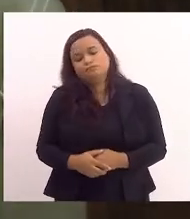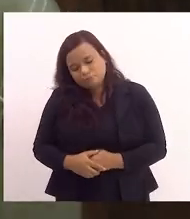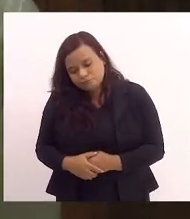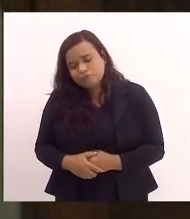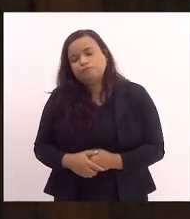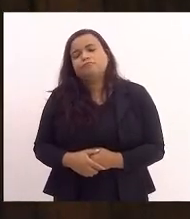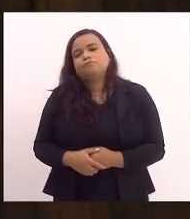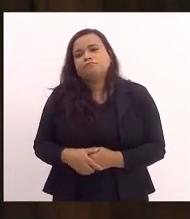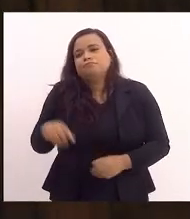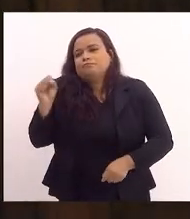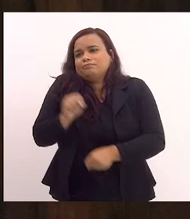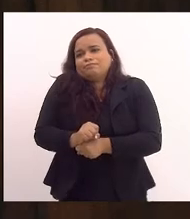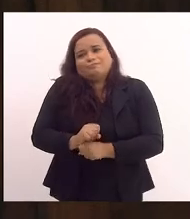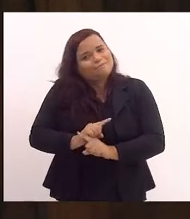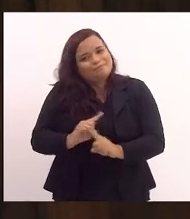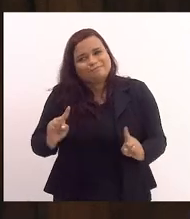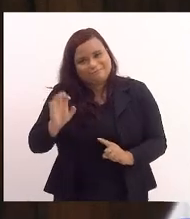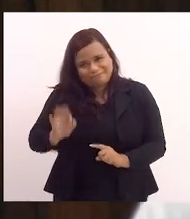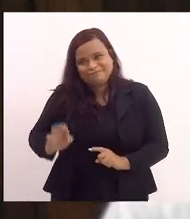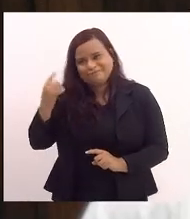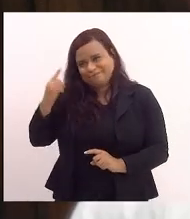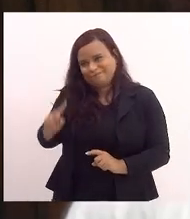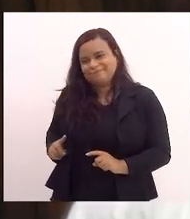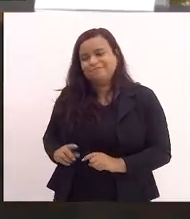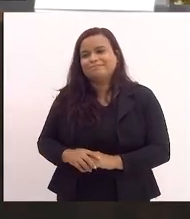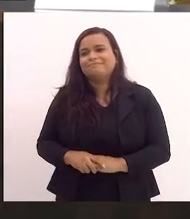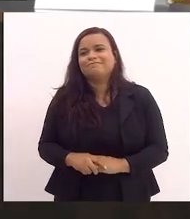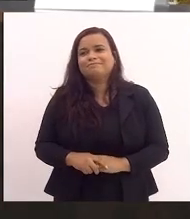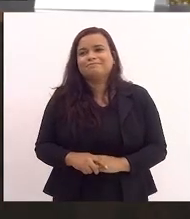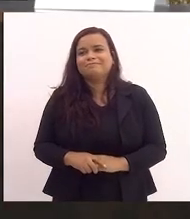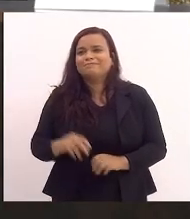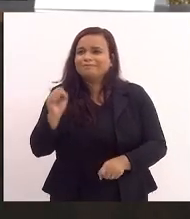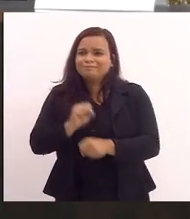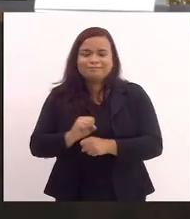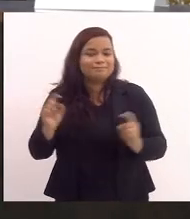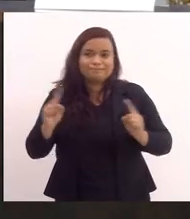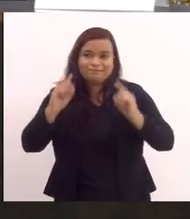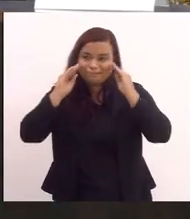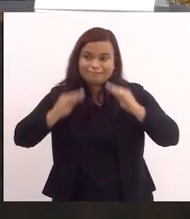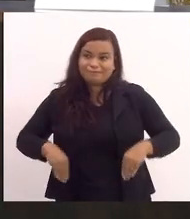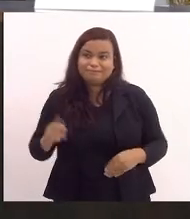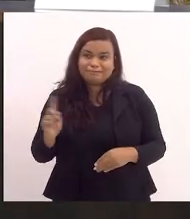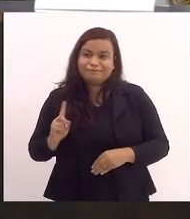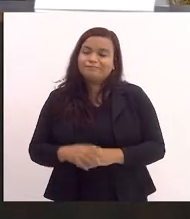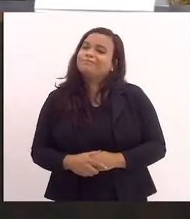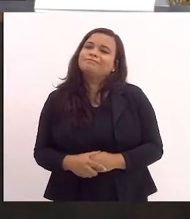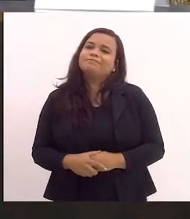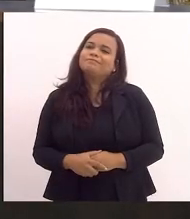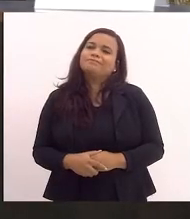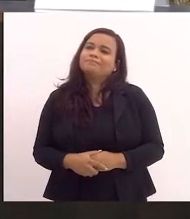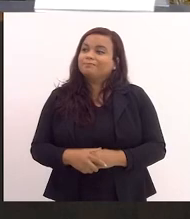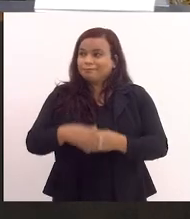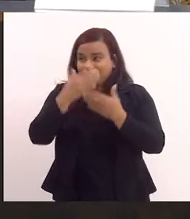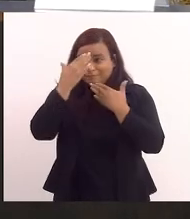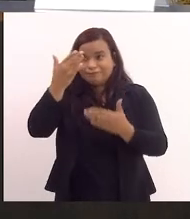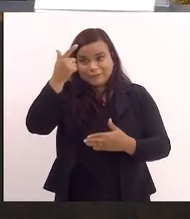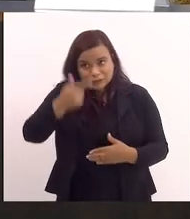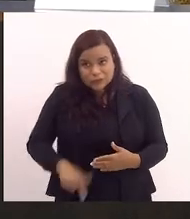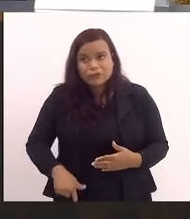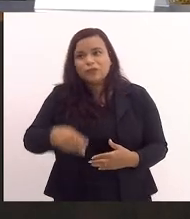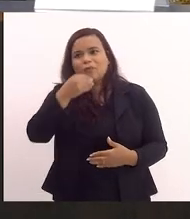A gente não vai parar por aqui, né, Dani? Não vamos parar. Mais uma vez, obrigado pela